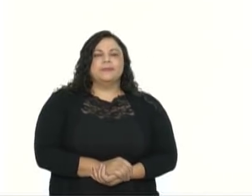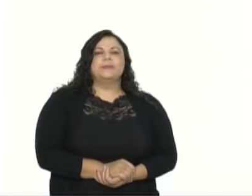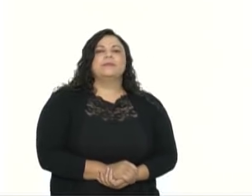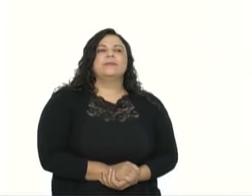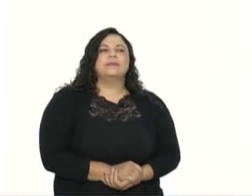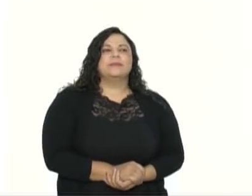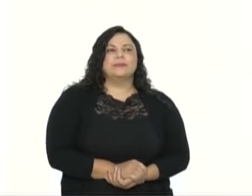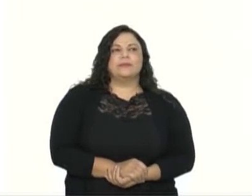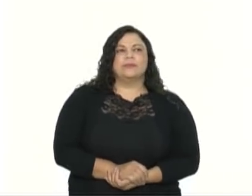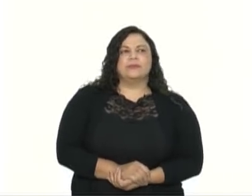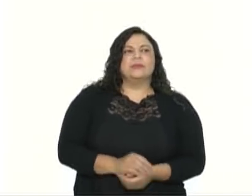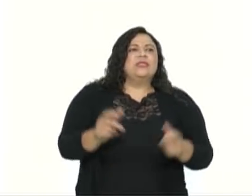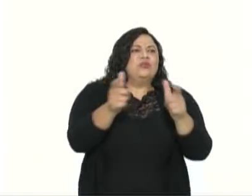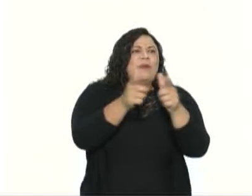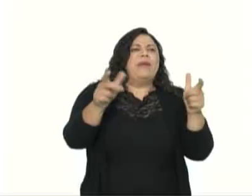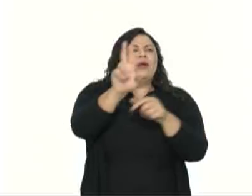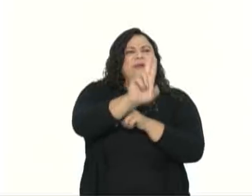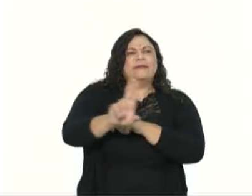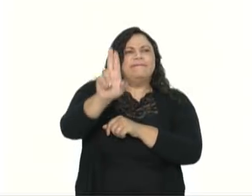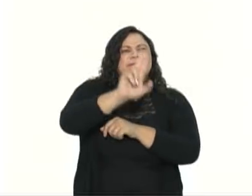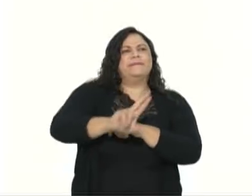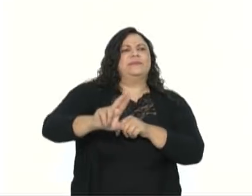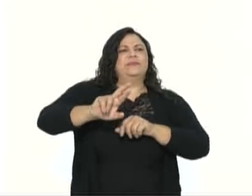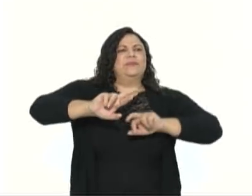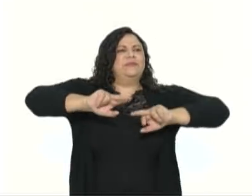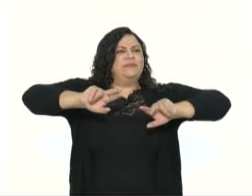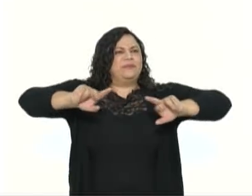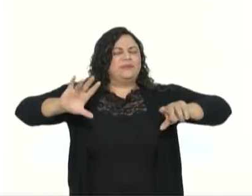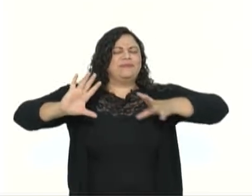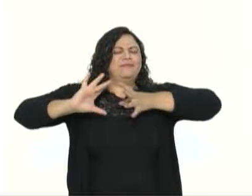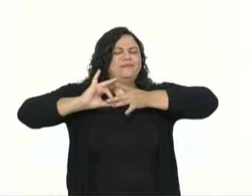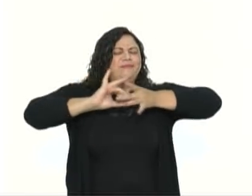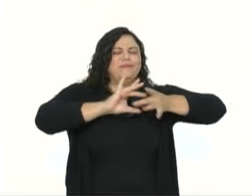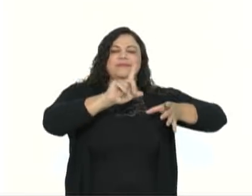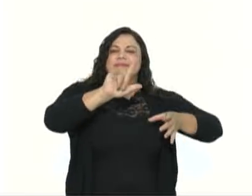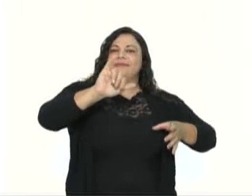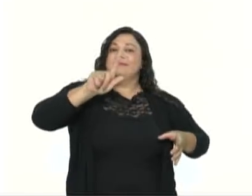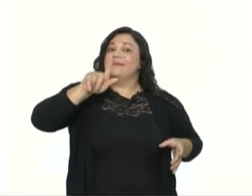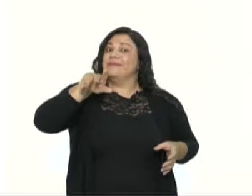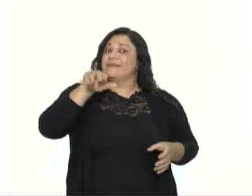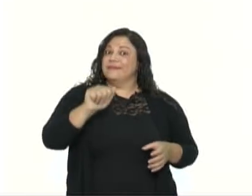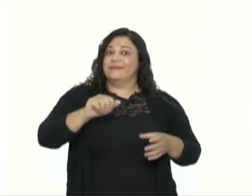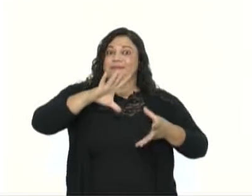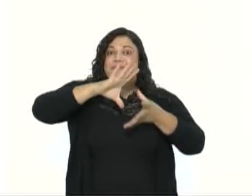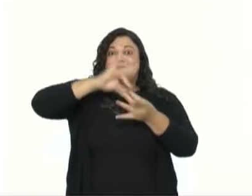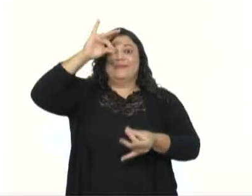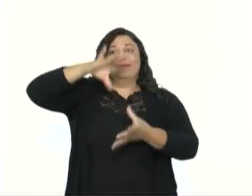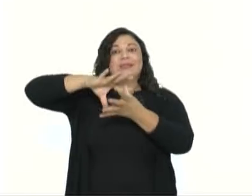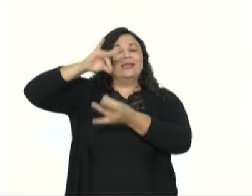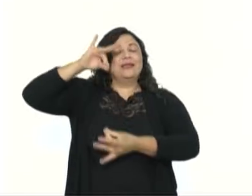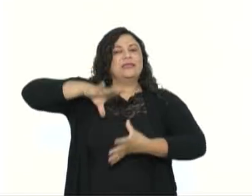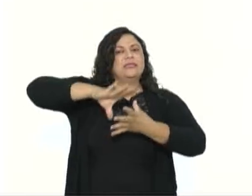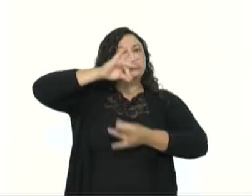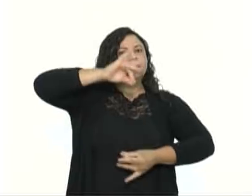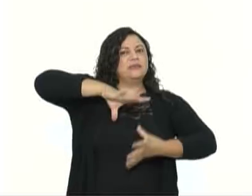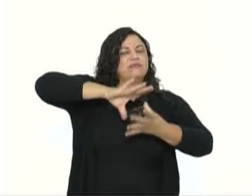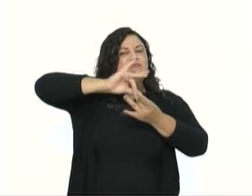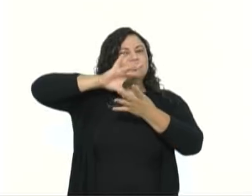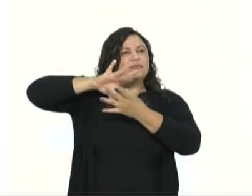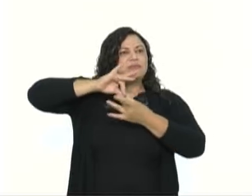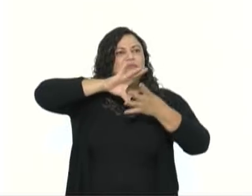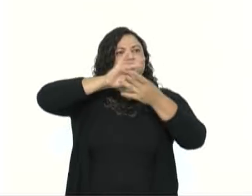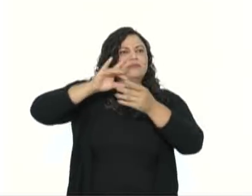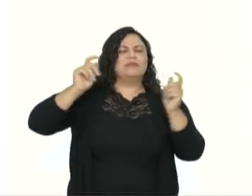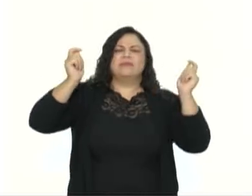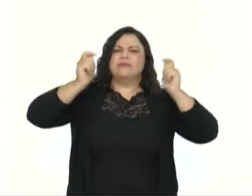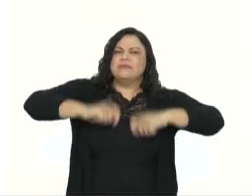é a produção de superligas de aço à base de níquel, o Inconel, resistentes a altas temperaturas, que vai lá na parte interna de